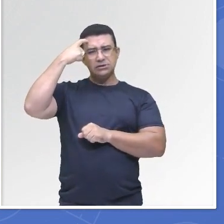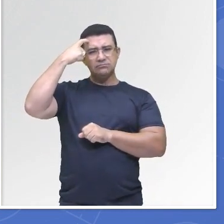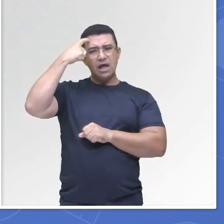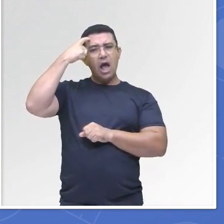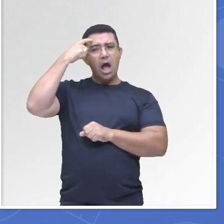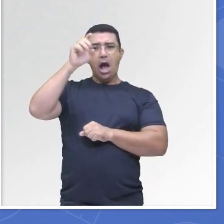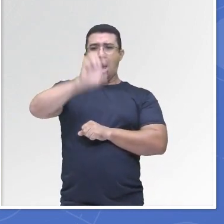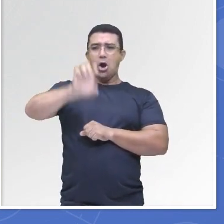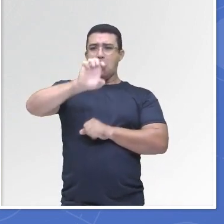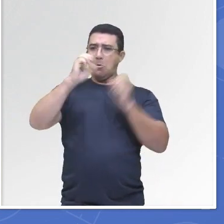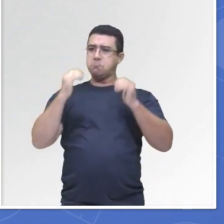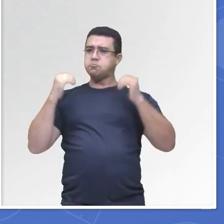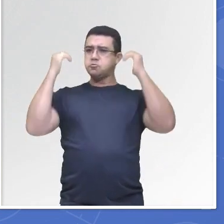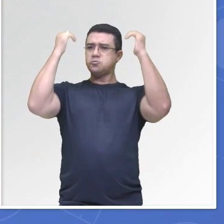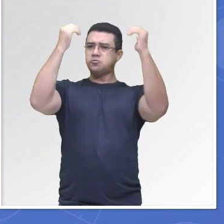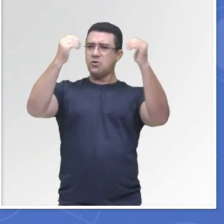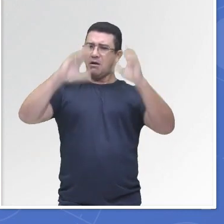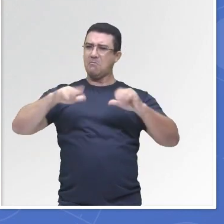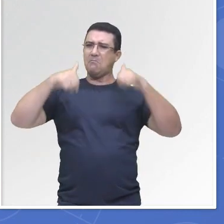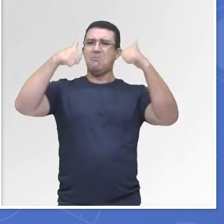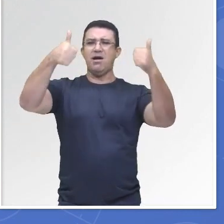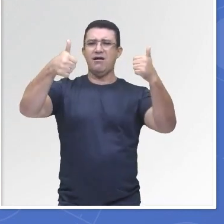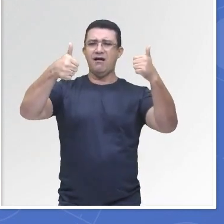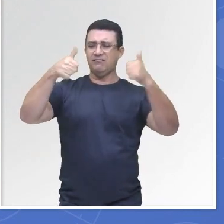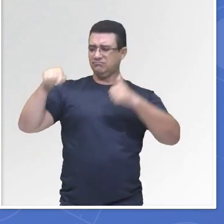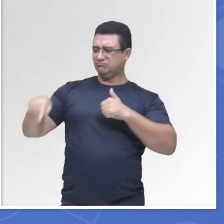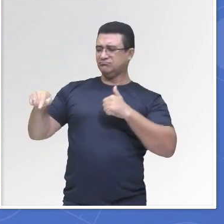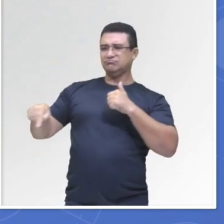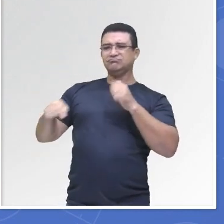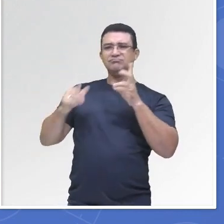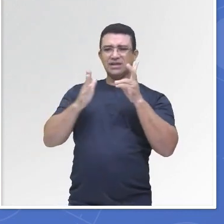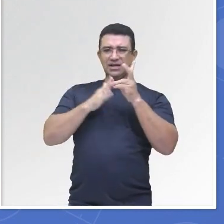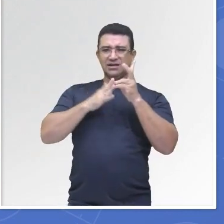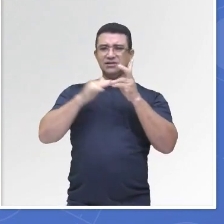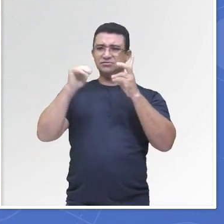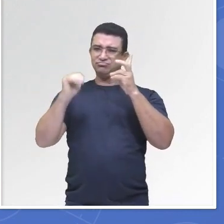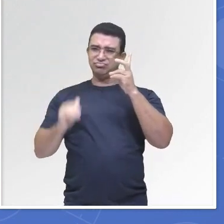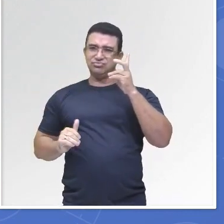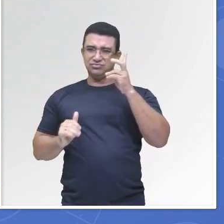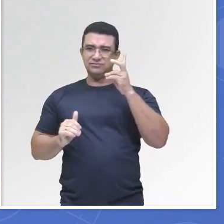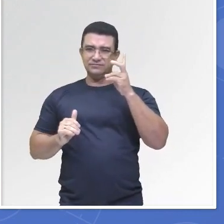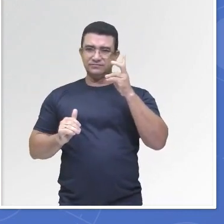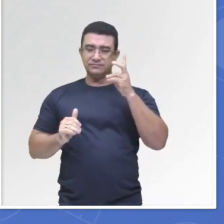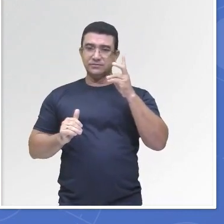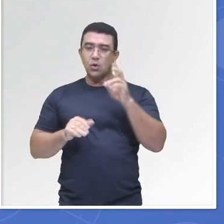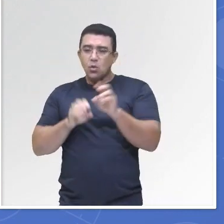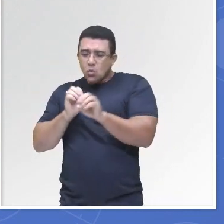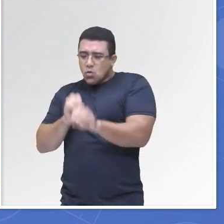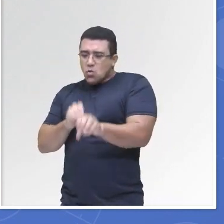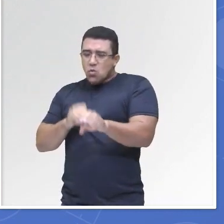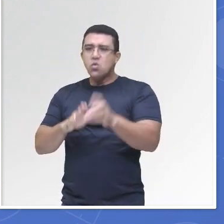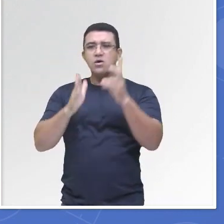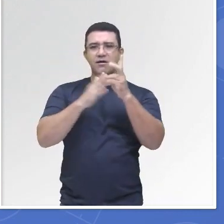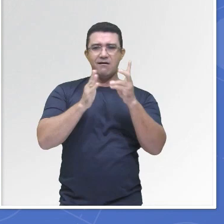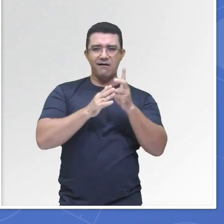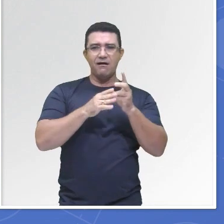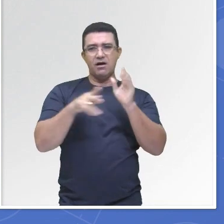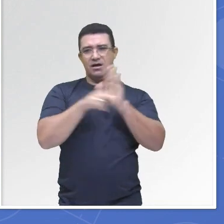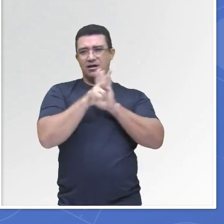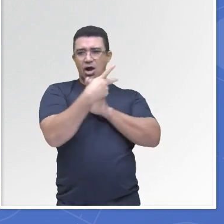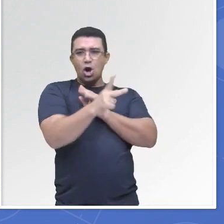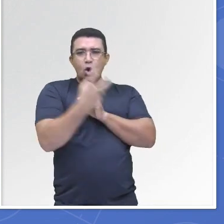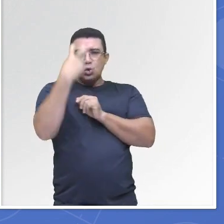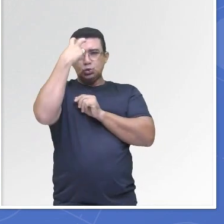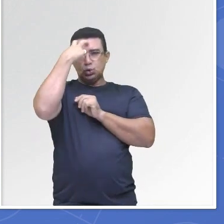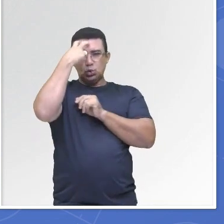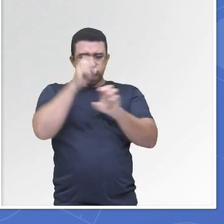superior, de que ele era melhor e de que ele estava fazendo um grande favor para os indígenas, ensinando a sua cultura